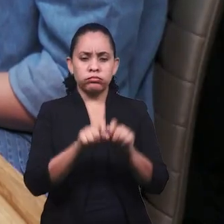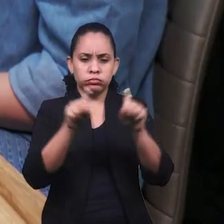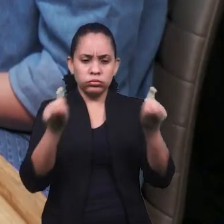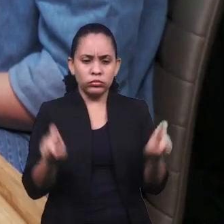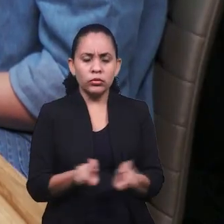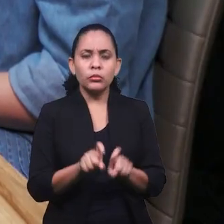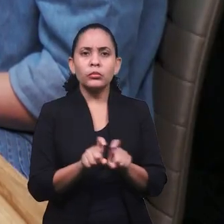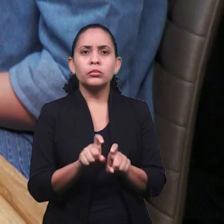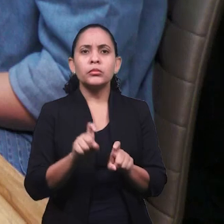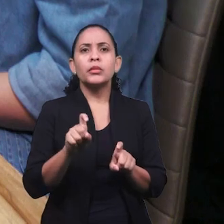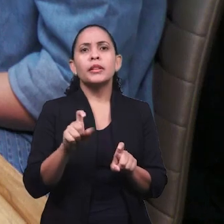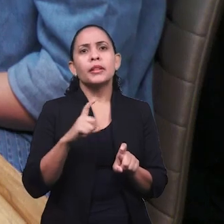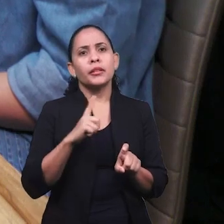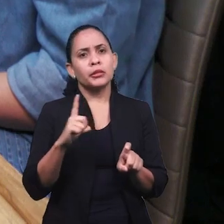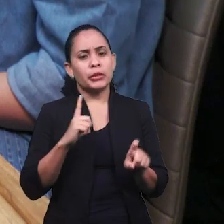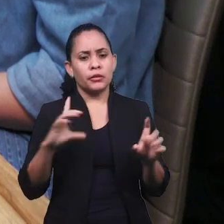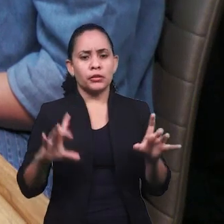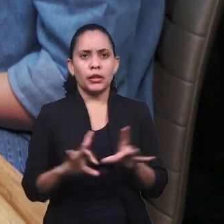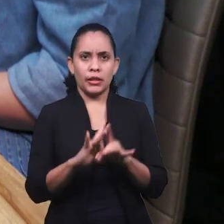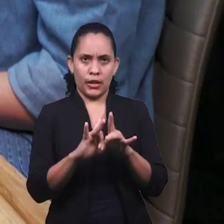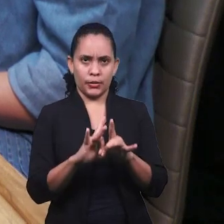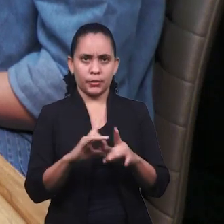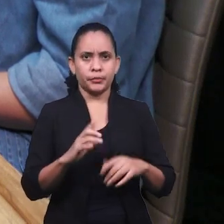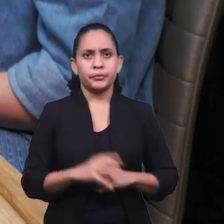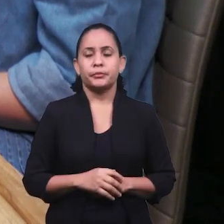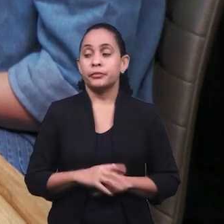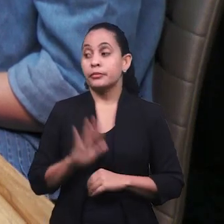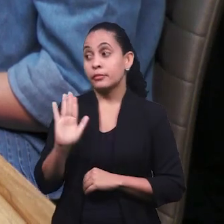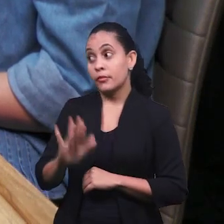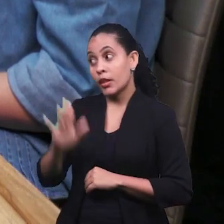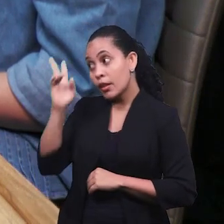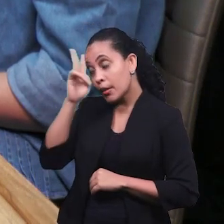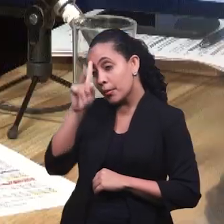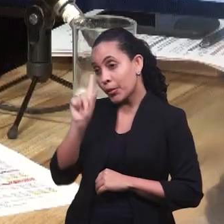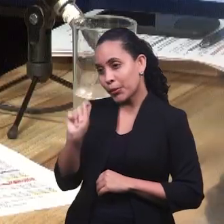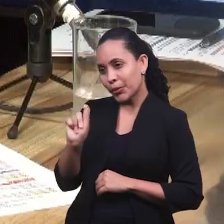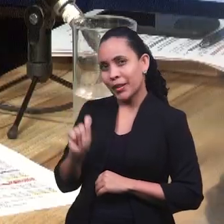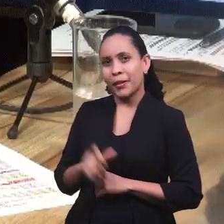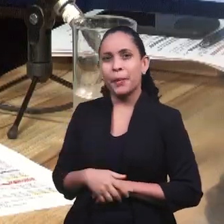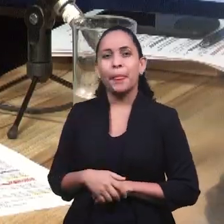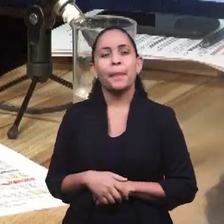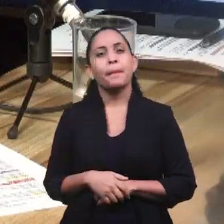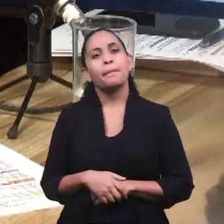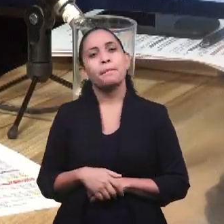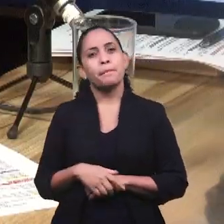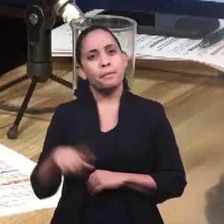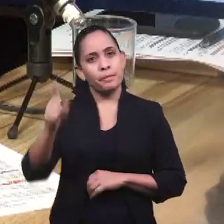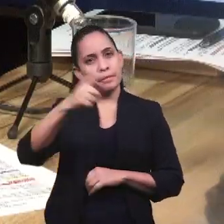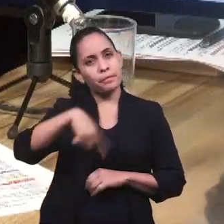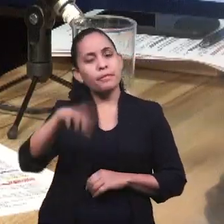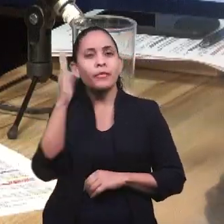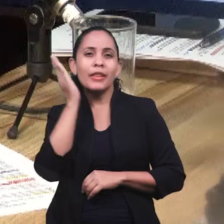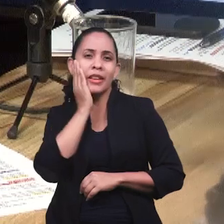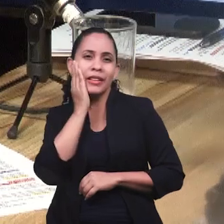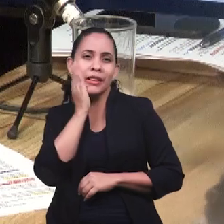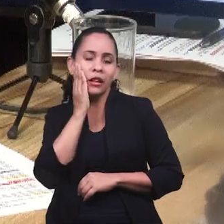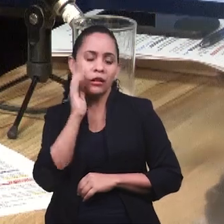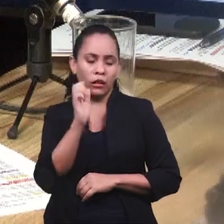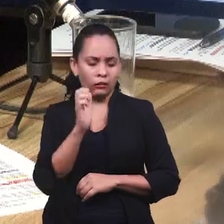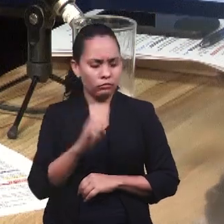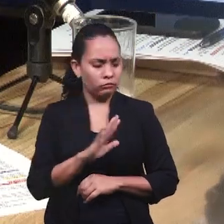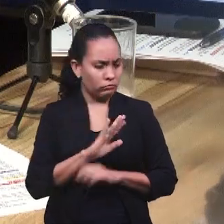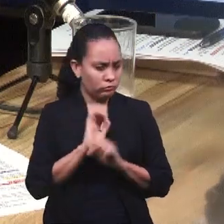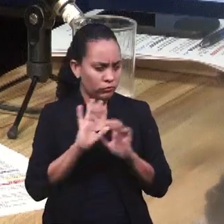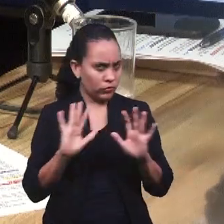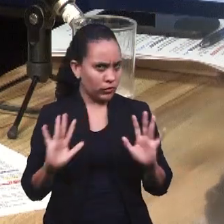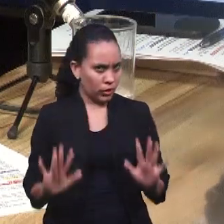para uma questão mais até de, né, para os nossos telespectadores ficarem bem cientes, hardware é parte física, né, do E computador, aquilo que a parte